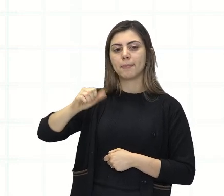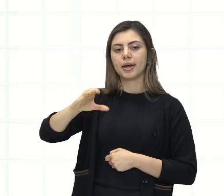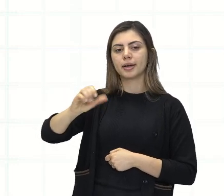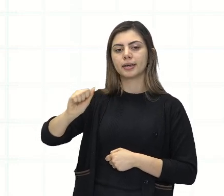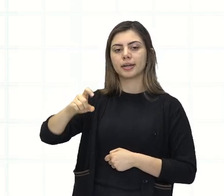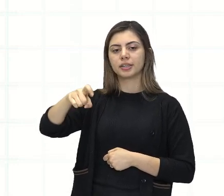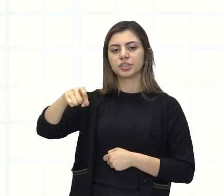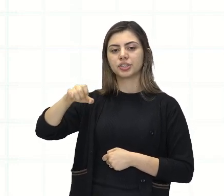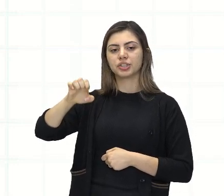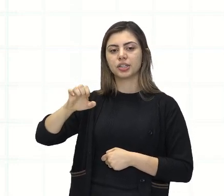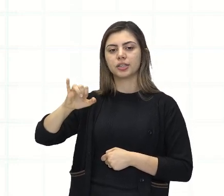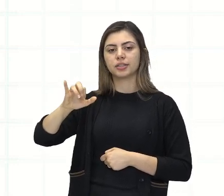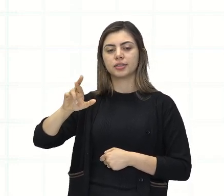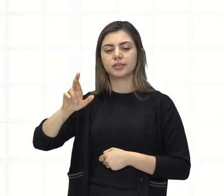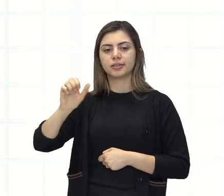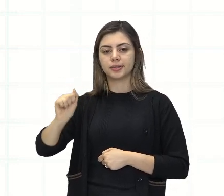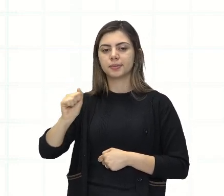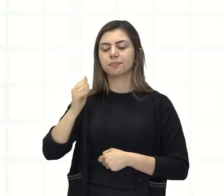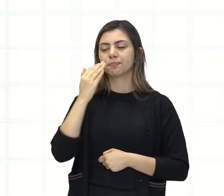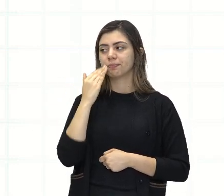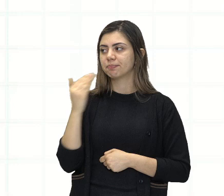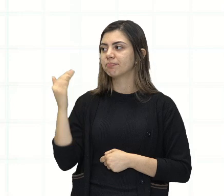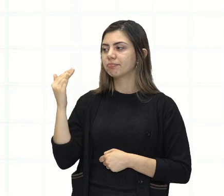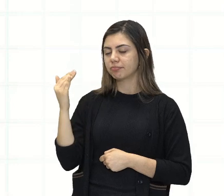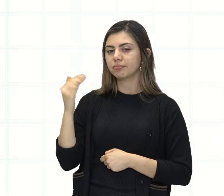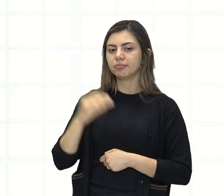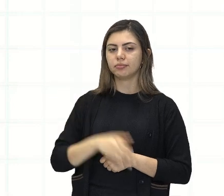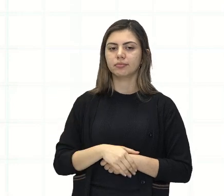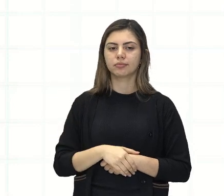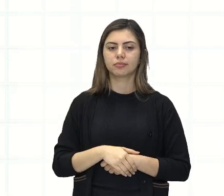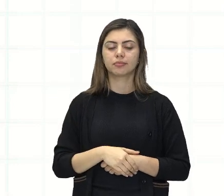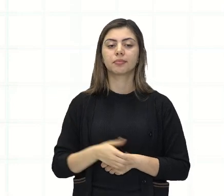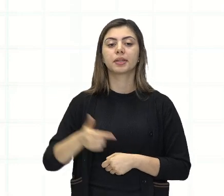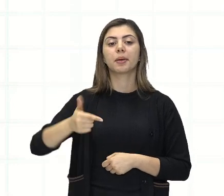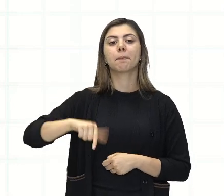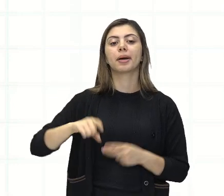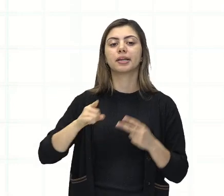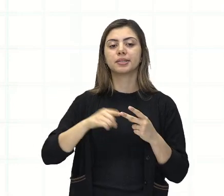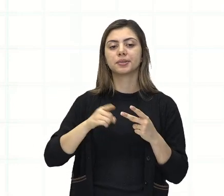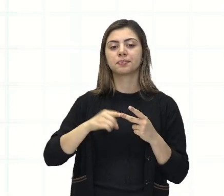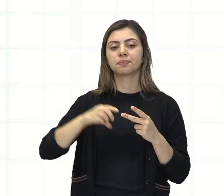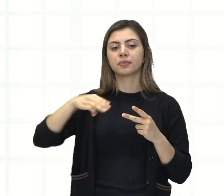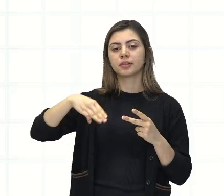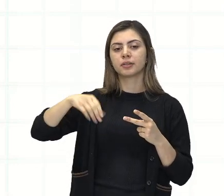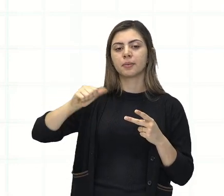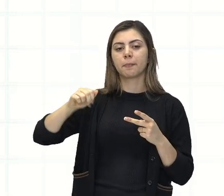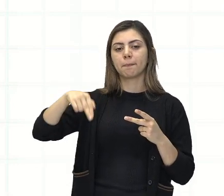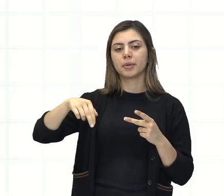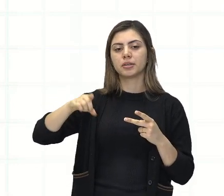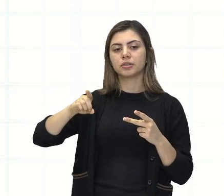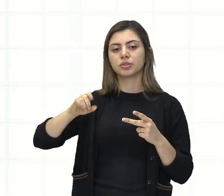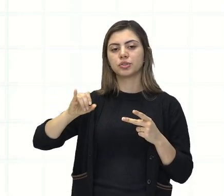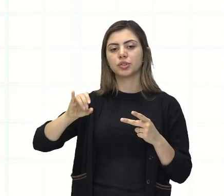Que é uma raiz, né? Nós temos a mandioca.